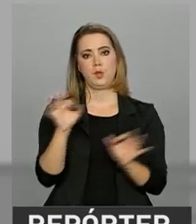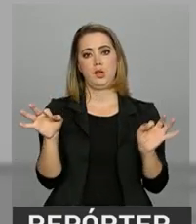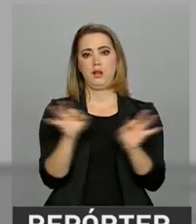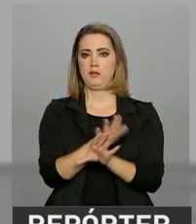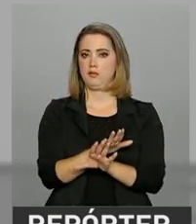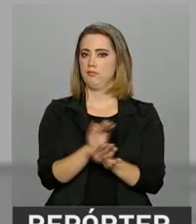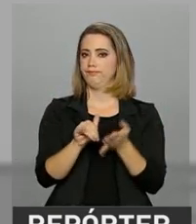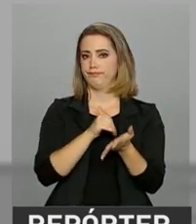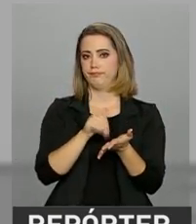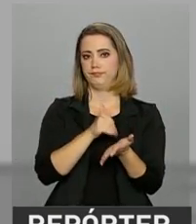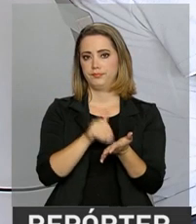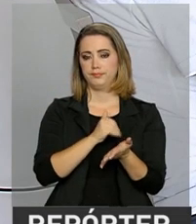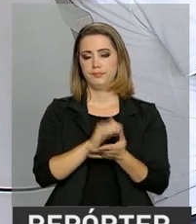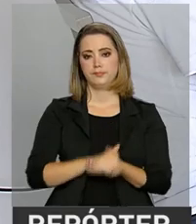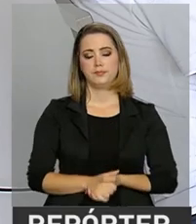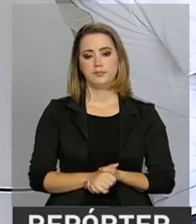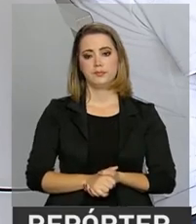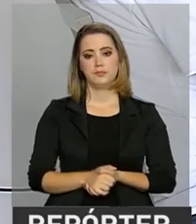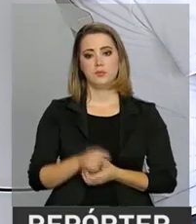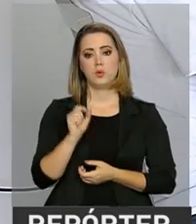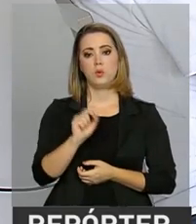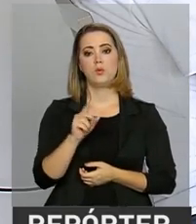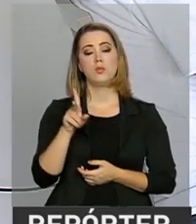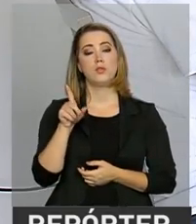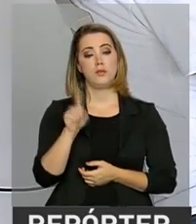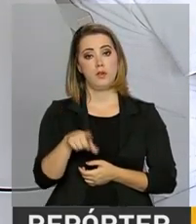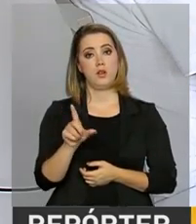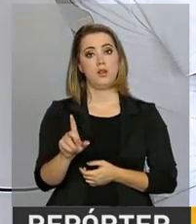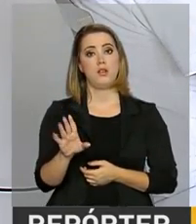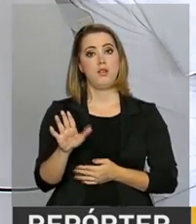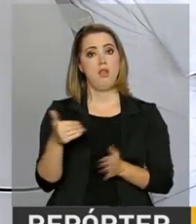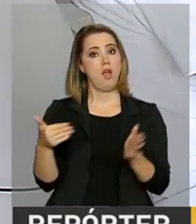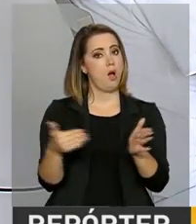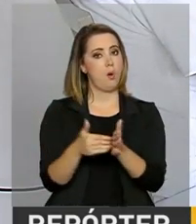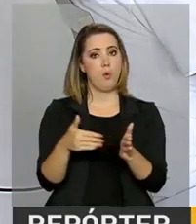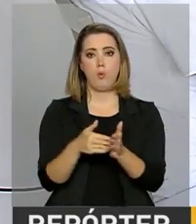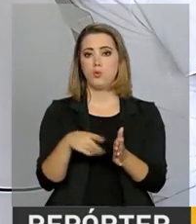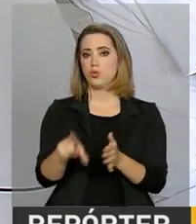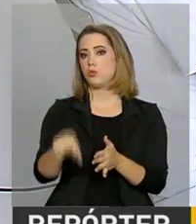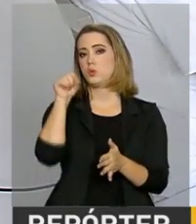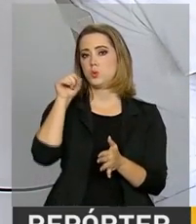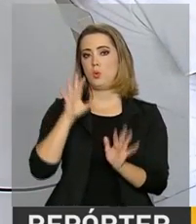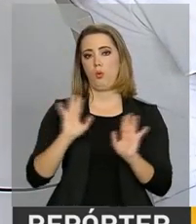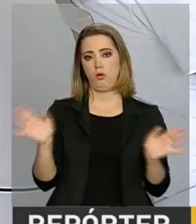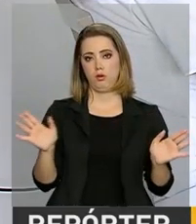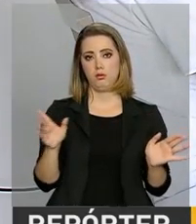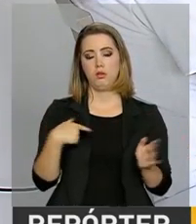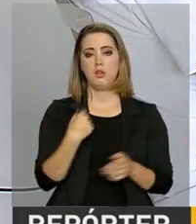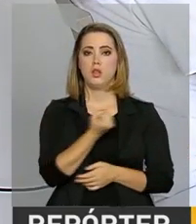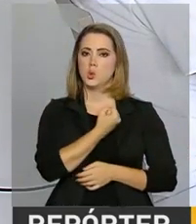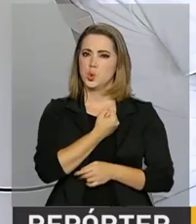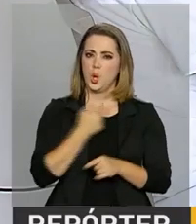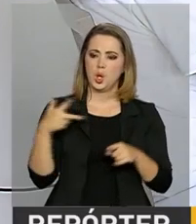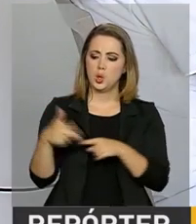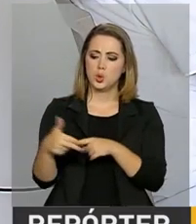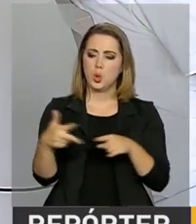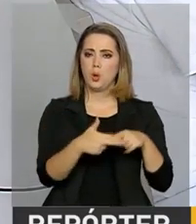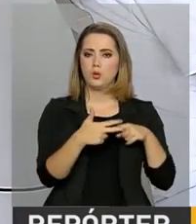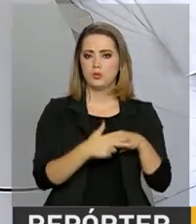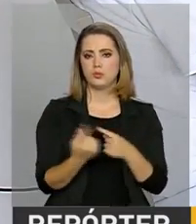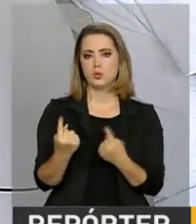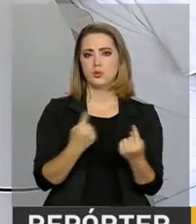encerram as inscrições o que vale é a última opção selecionada no site as notas de corte para cada curso